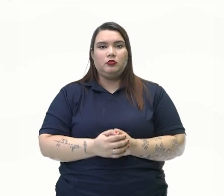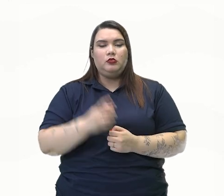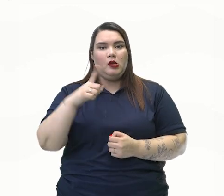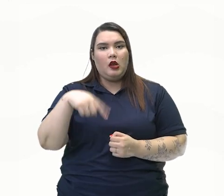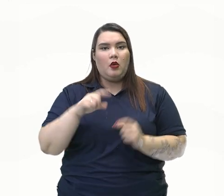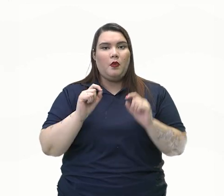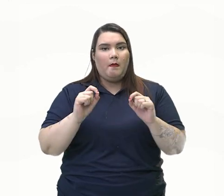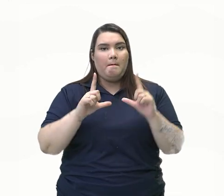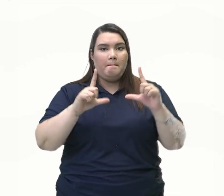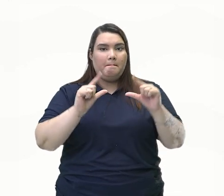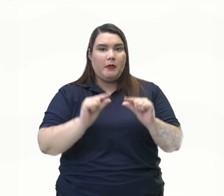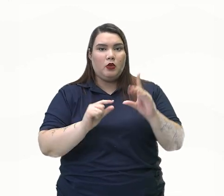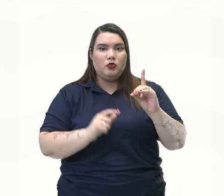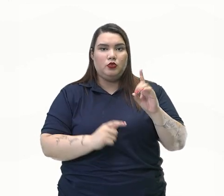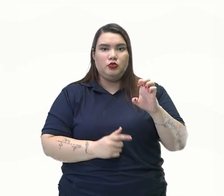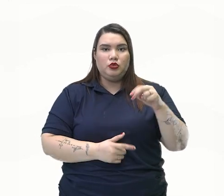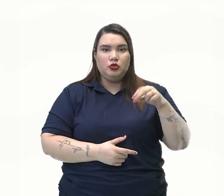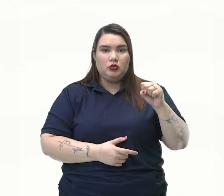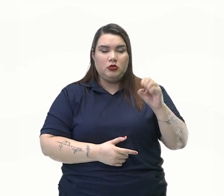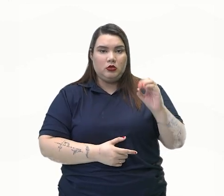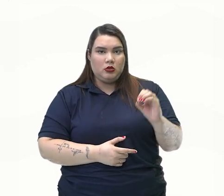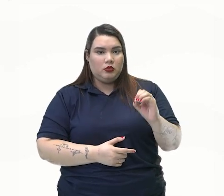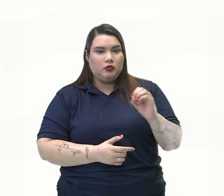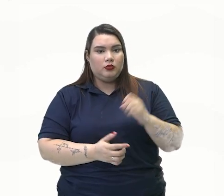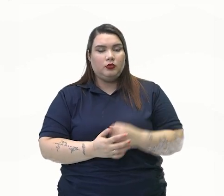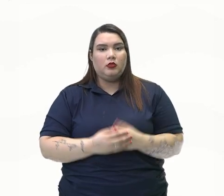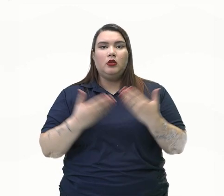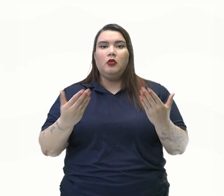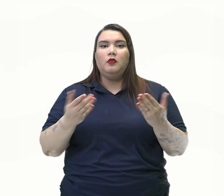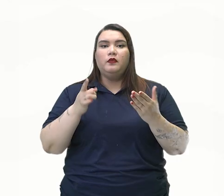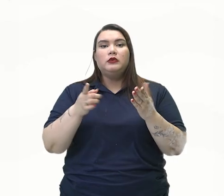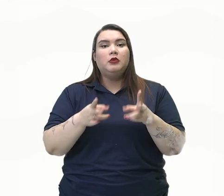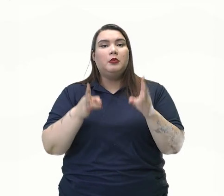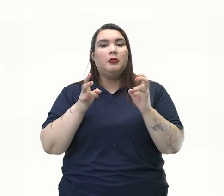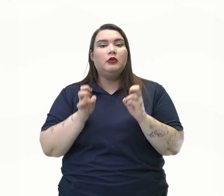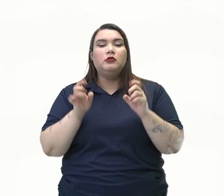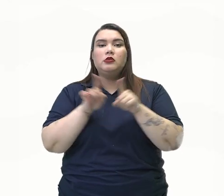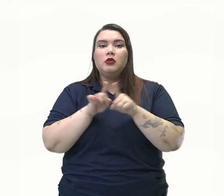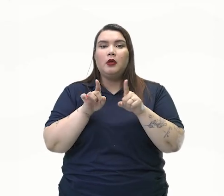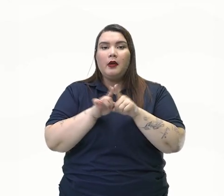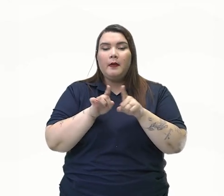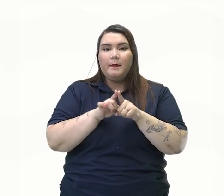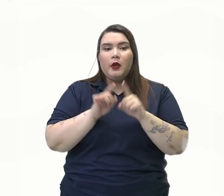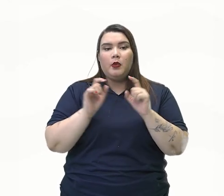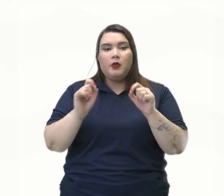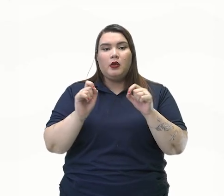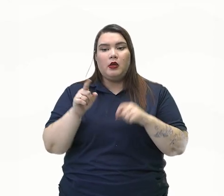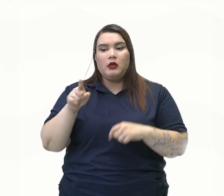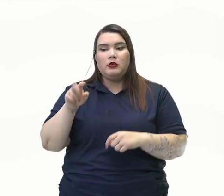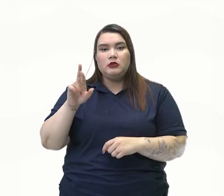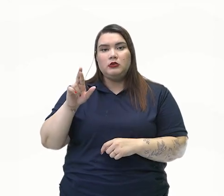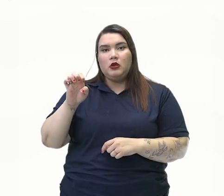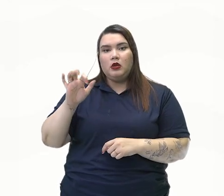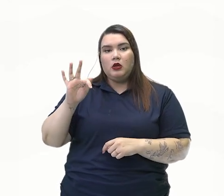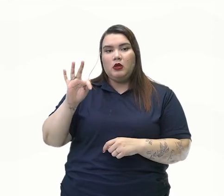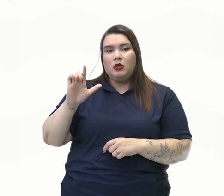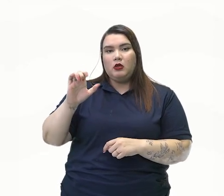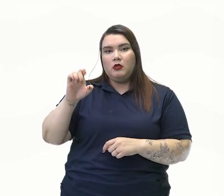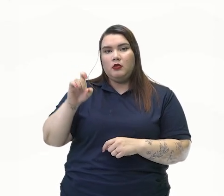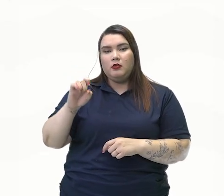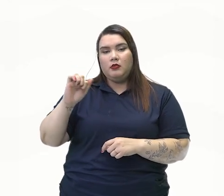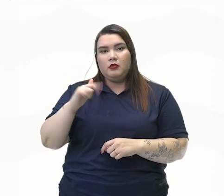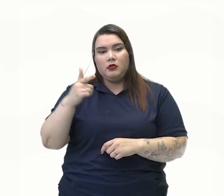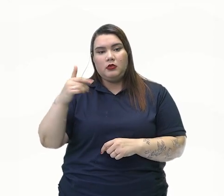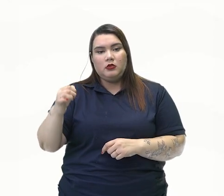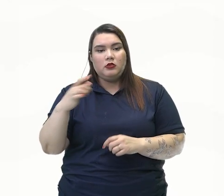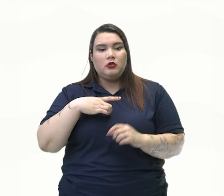que é o menos denso, irá refletir a luz. Aí você percebe também que a reflexão é um evento que